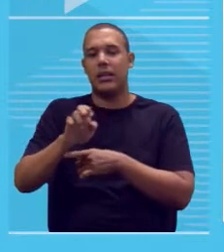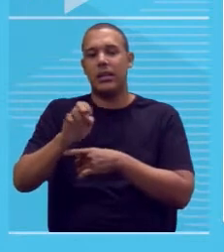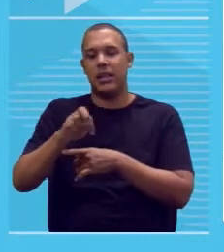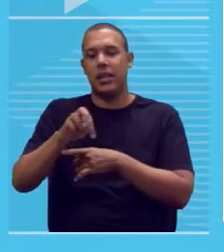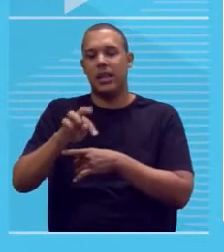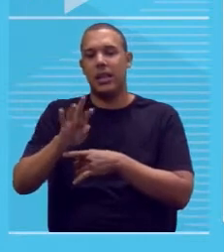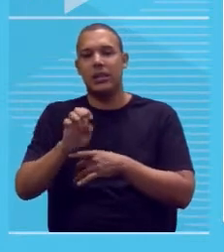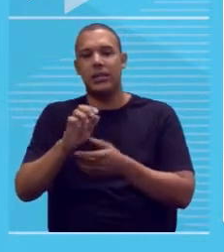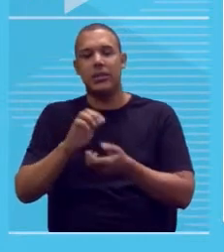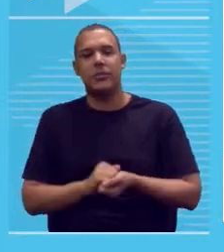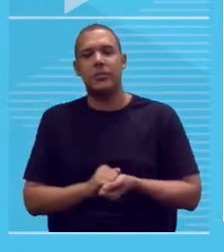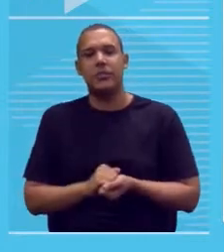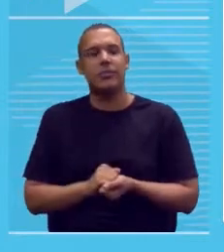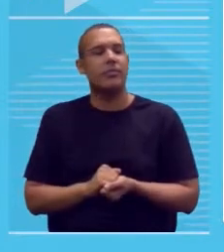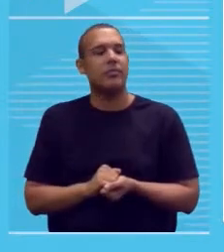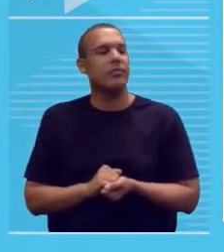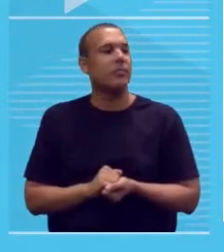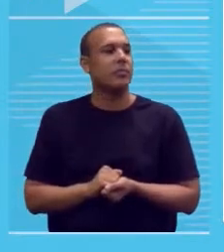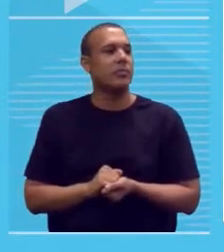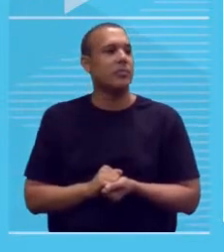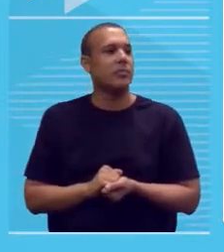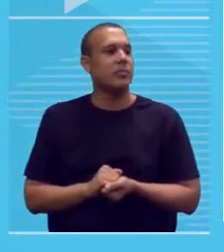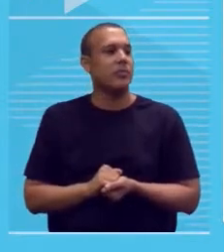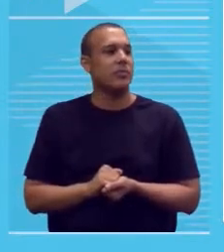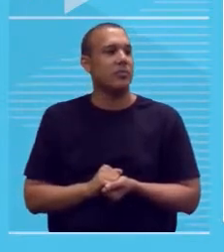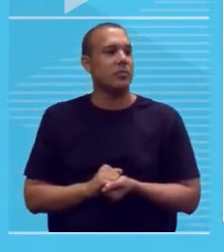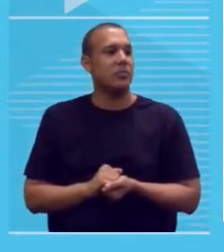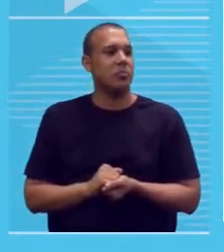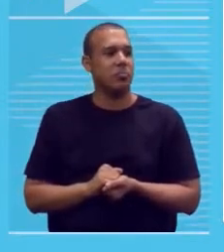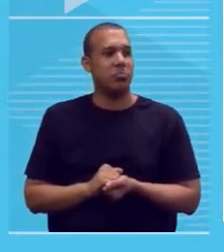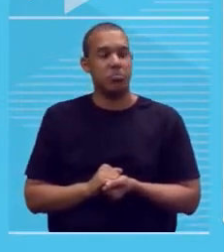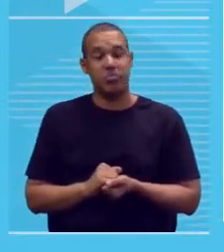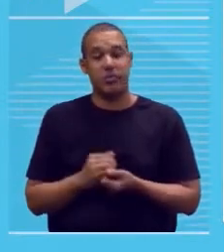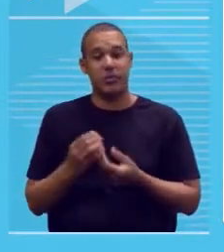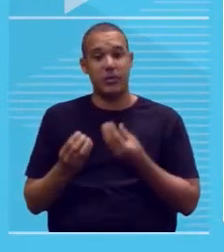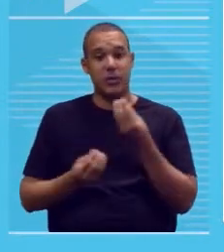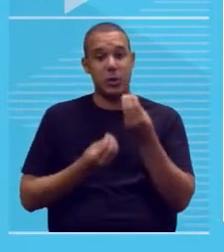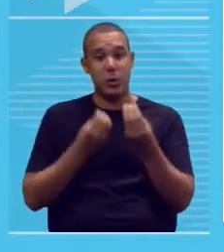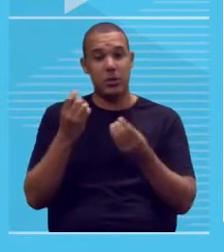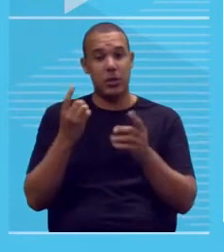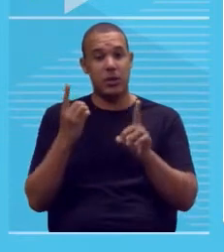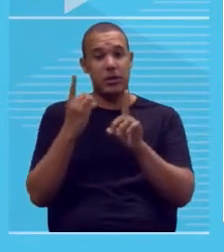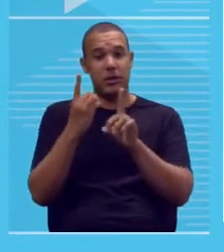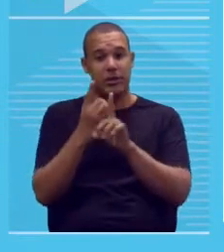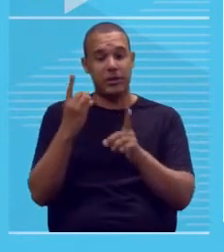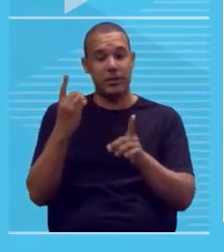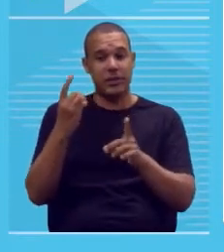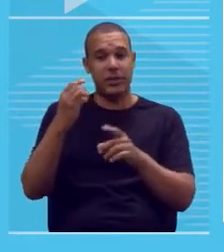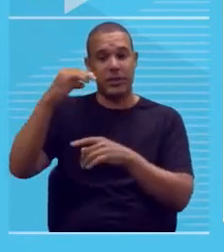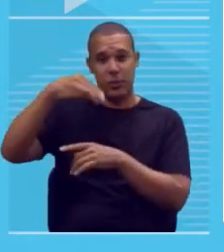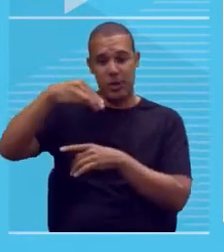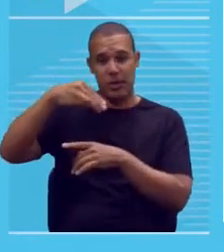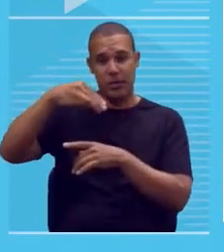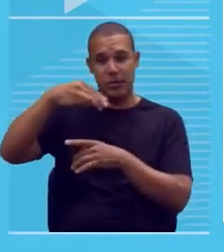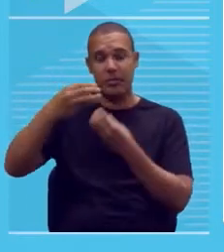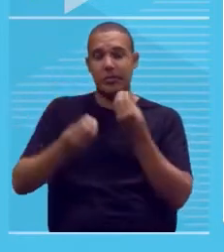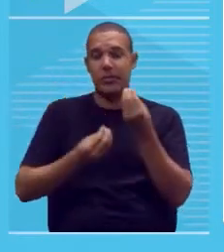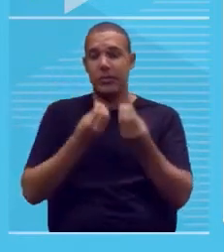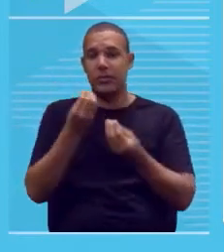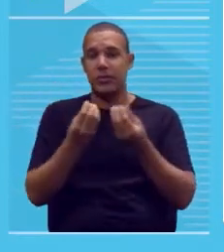vamos ver aqui, professor. Como é que nós fazemos para achar, por exemplo, o coeficiente